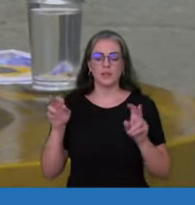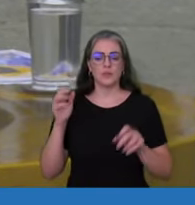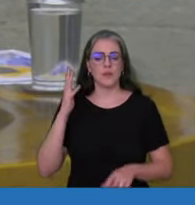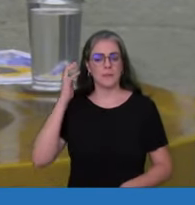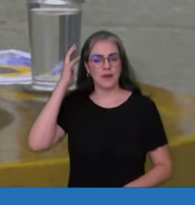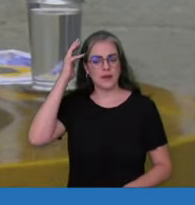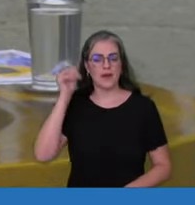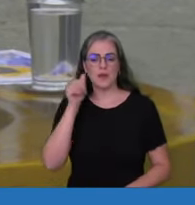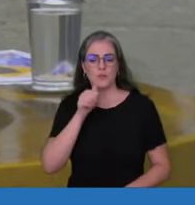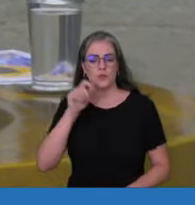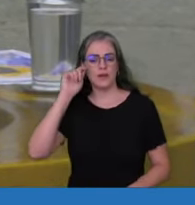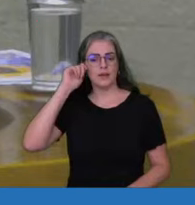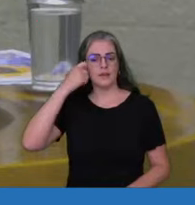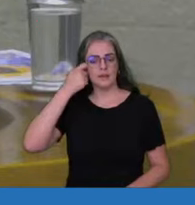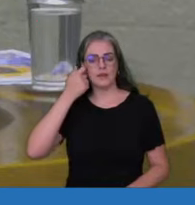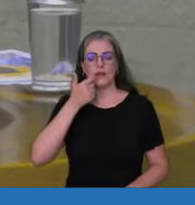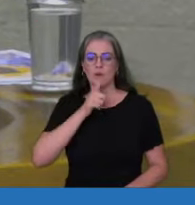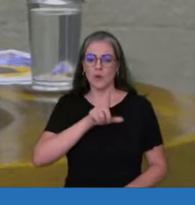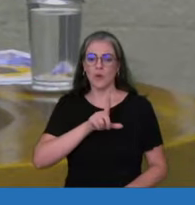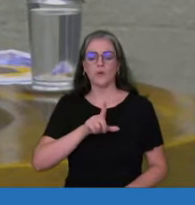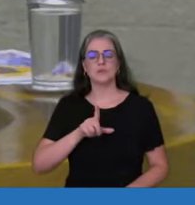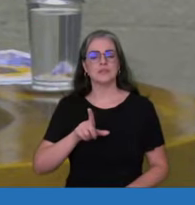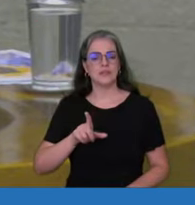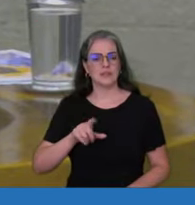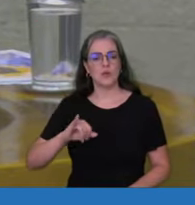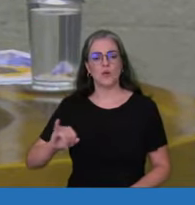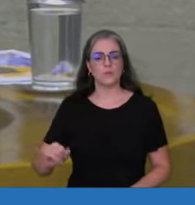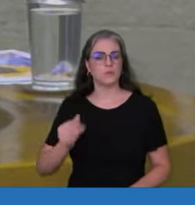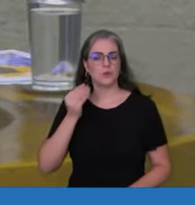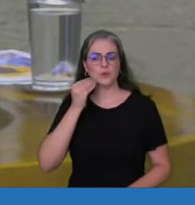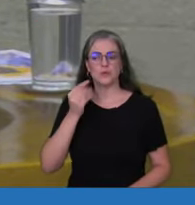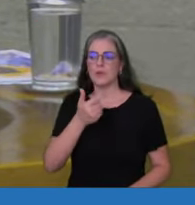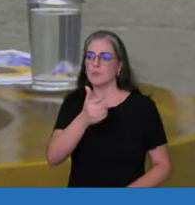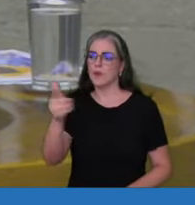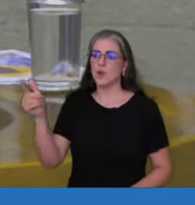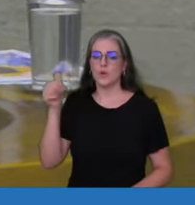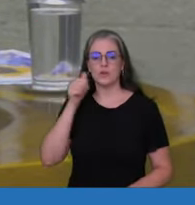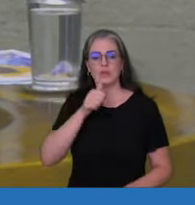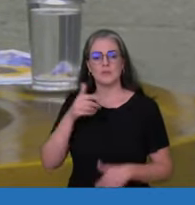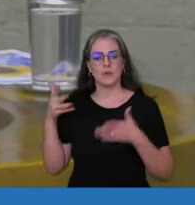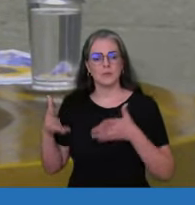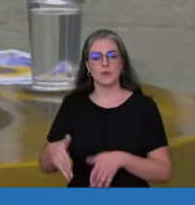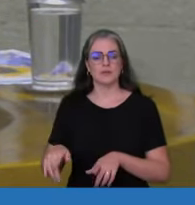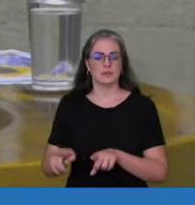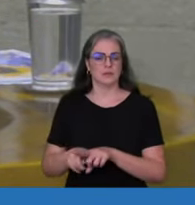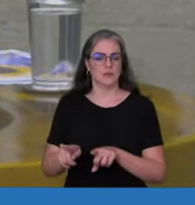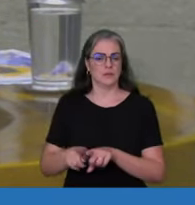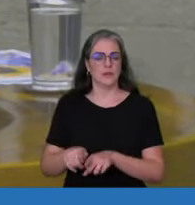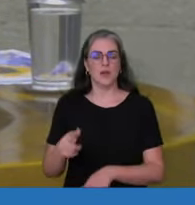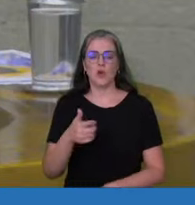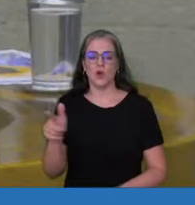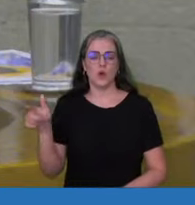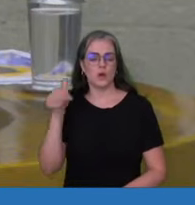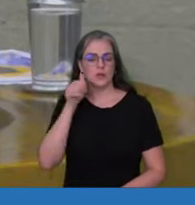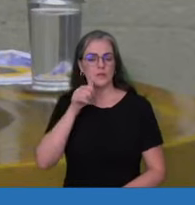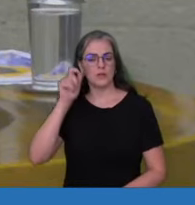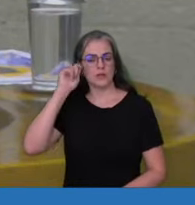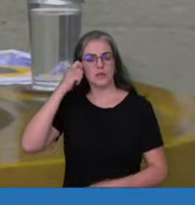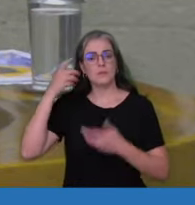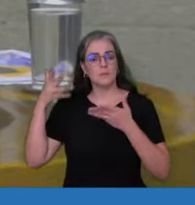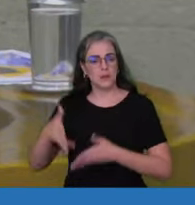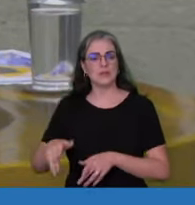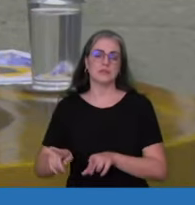abriu caminho para que outras muitas mulheres ocupassem a política, que muitas outras mulheres pretas ocupassem a